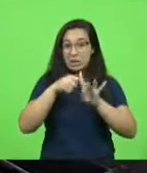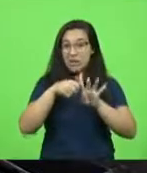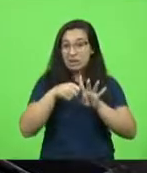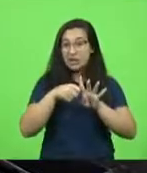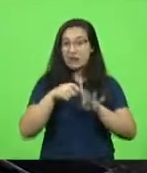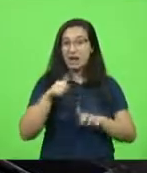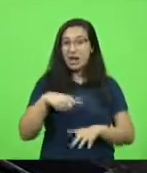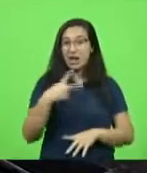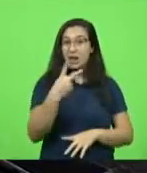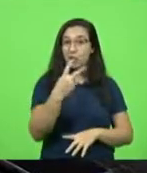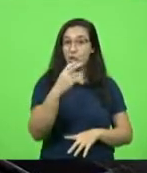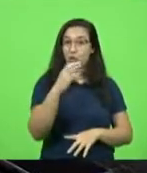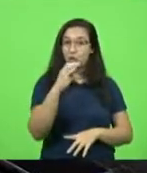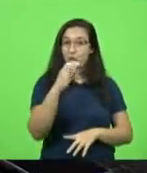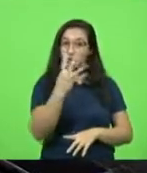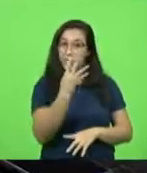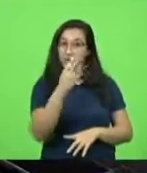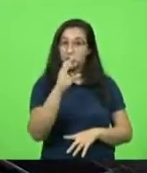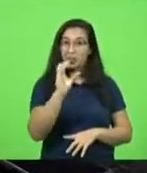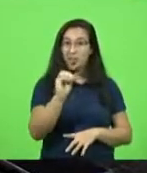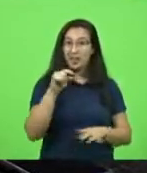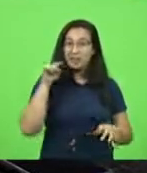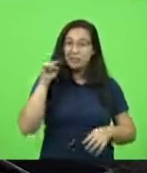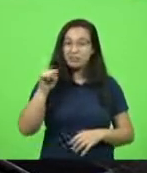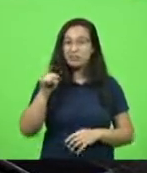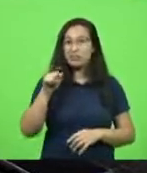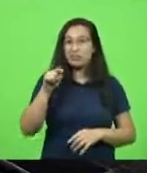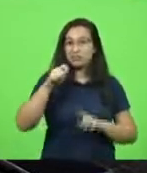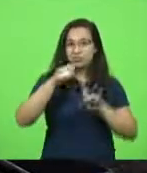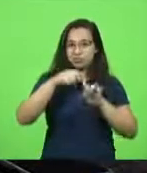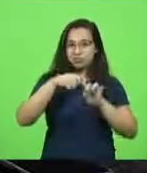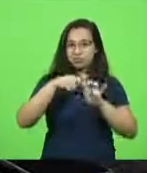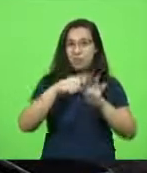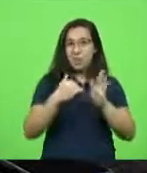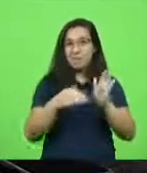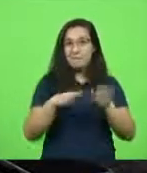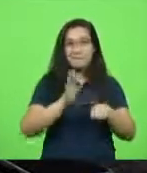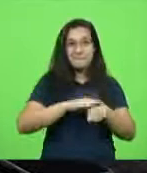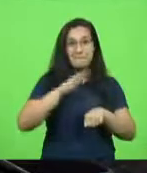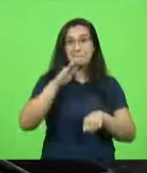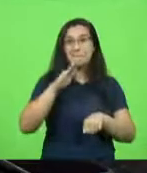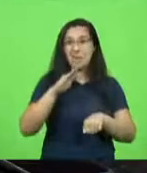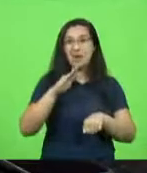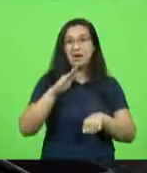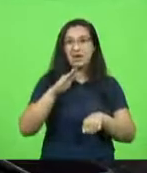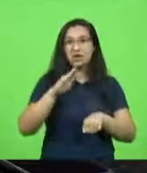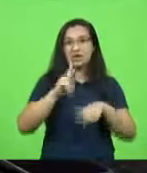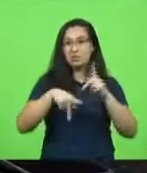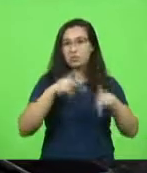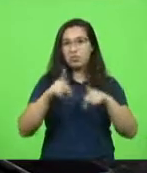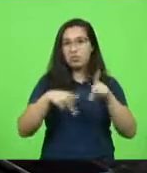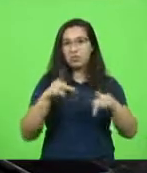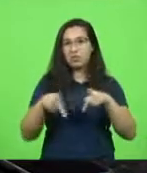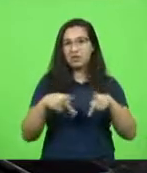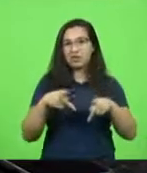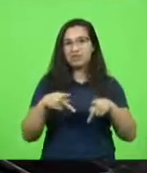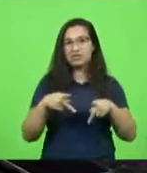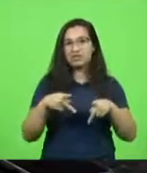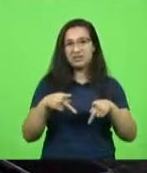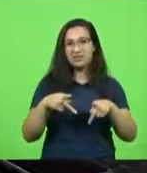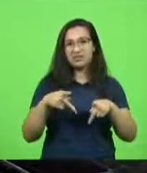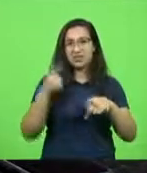240 mil por mês muito mais do que a população da grande maioria dos Municípios do Estado de Santa Catarina